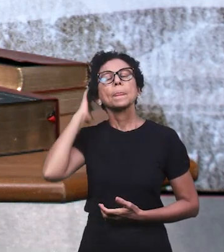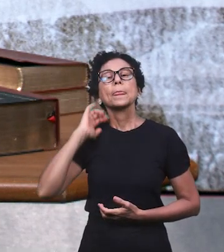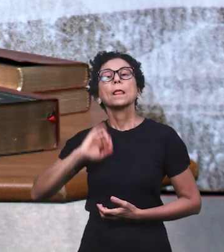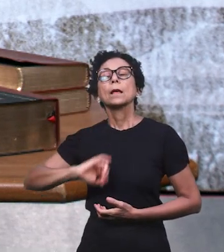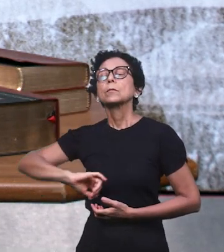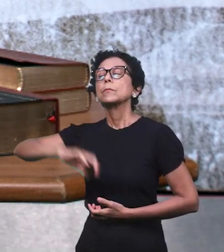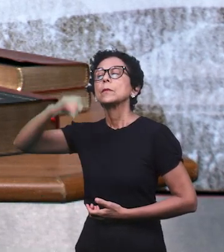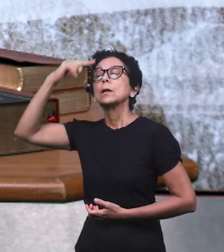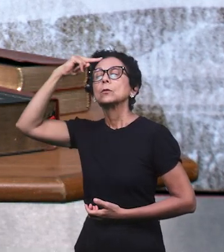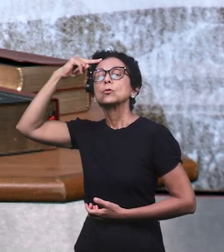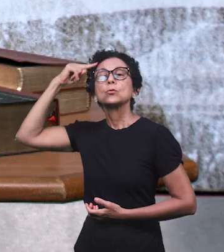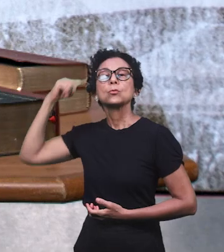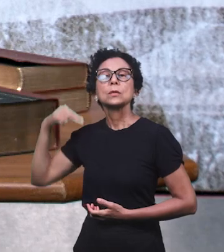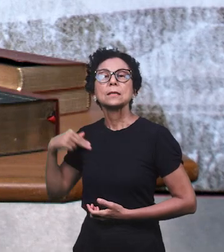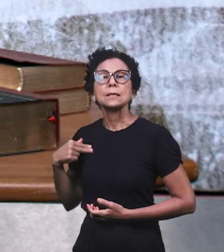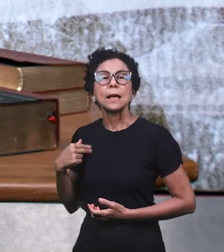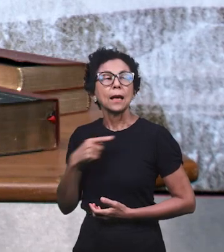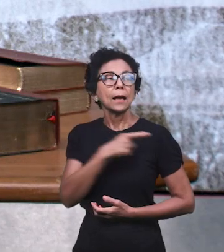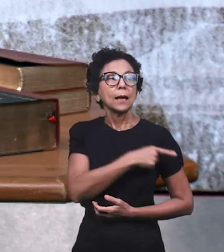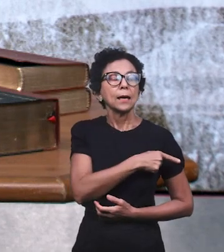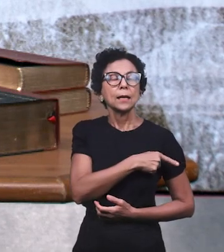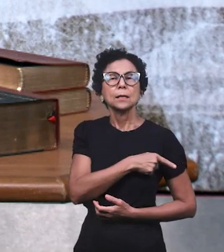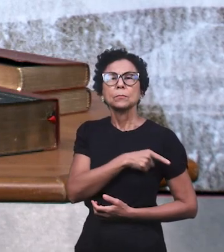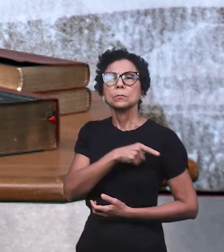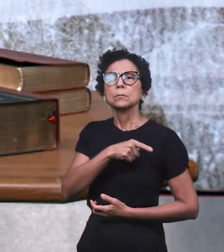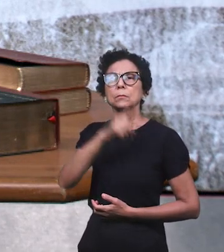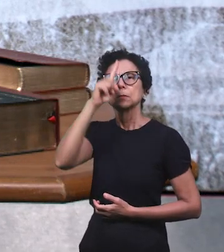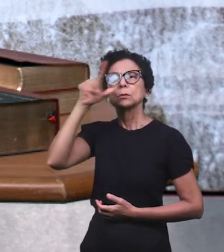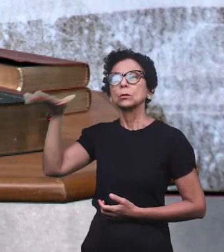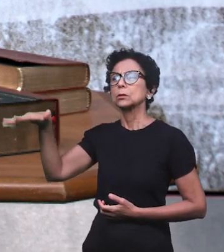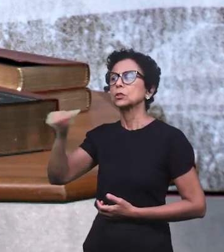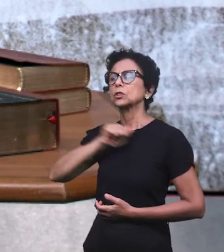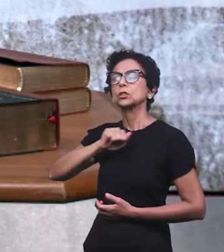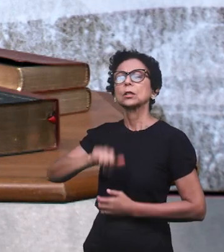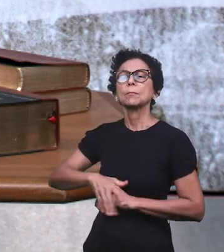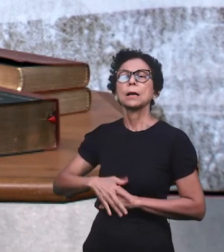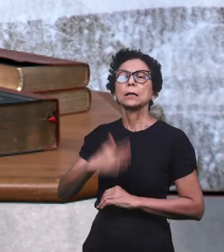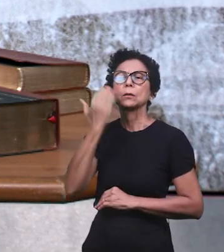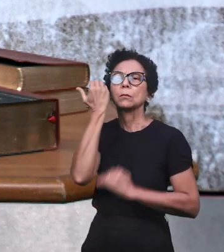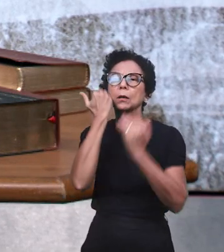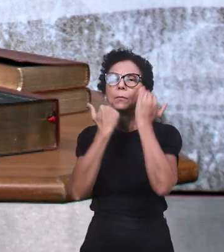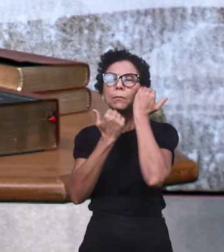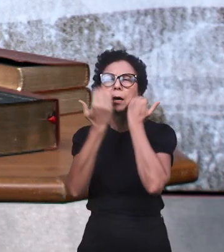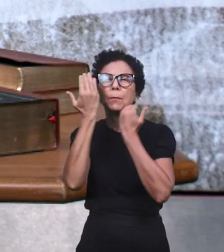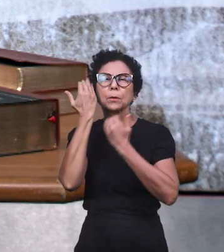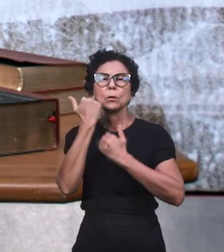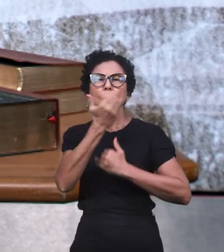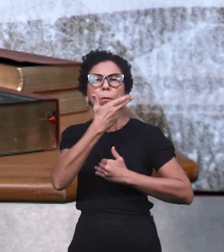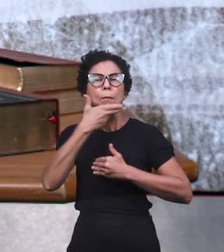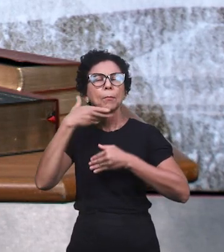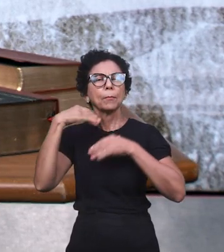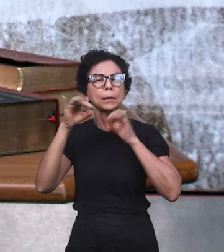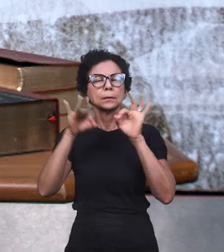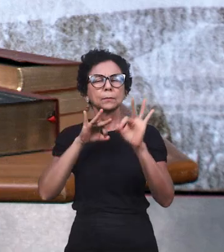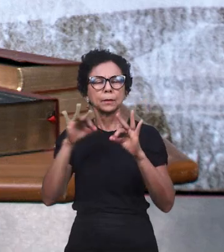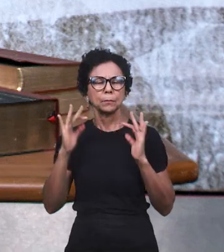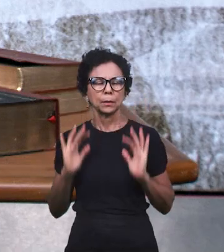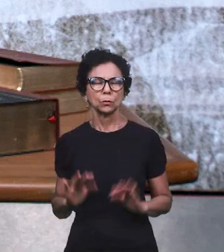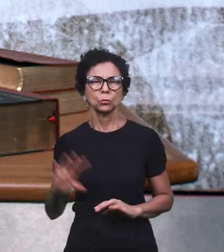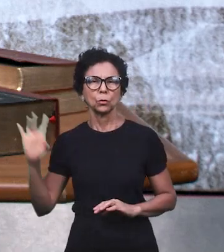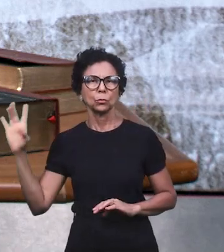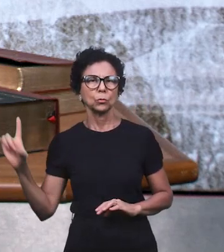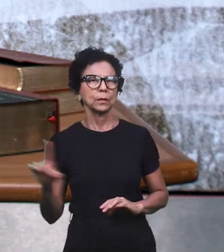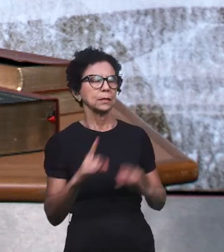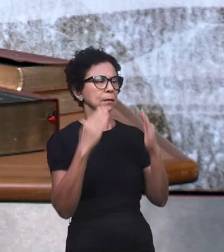e mudou seus vestidos, e veio a Faraó. Então nós vemos aqui que 2 anos